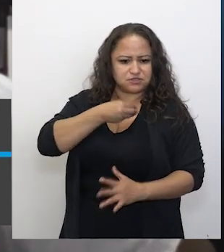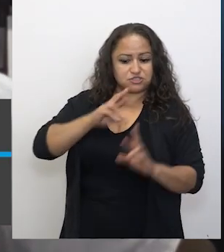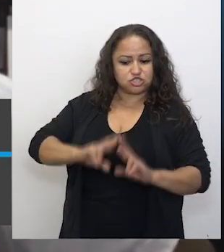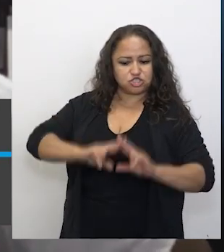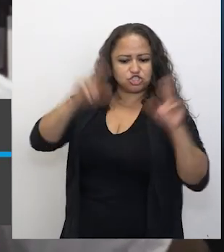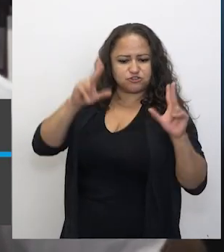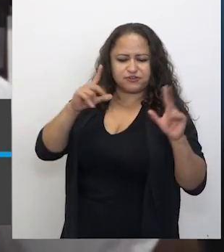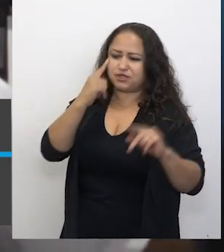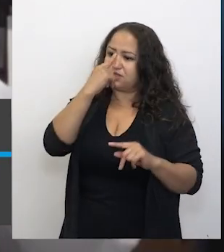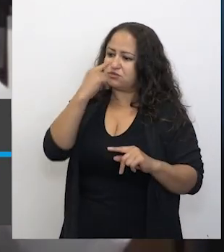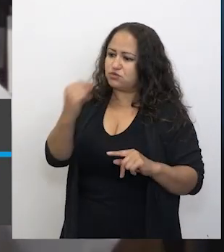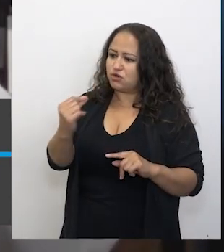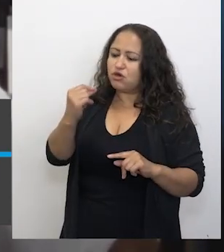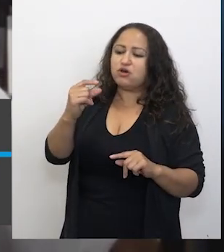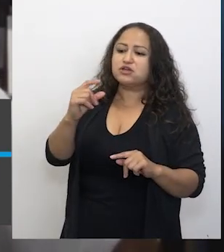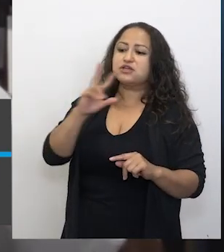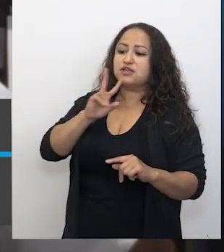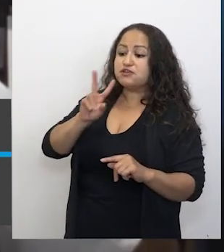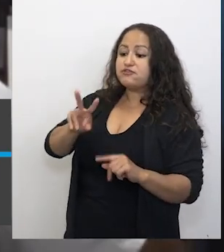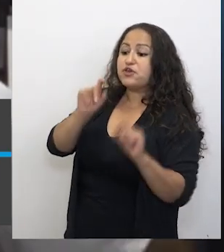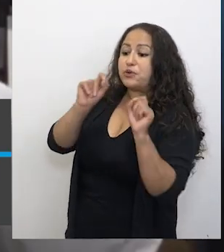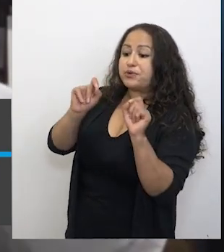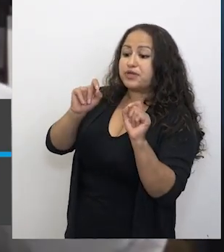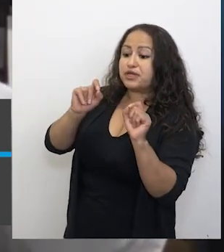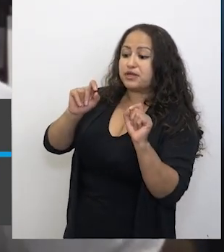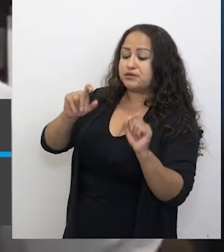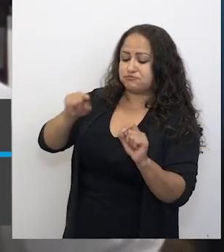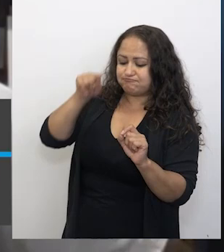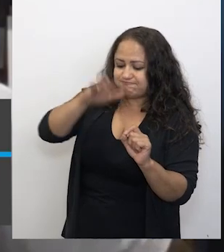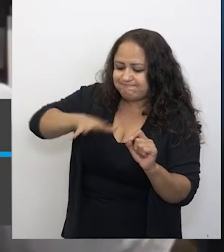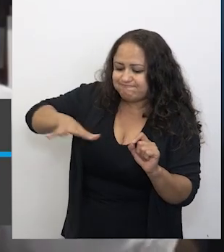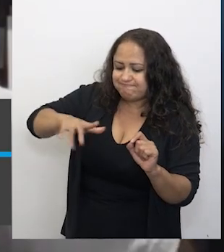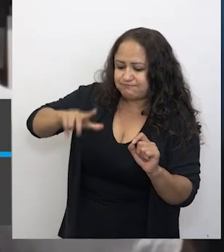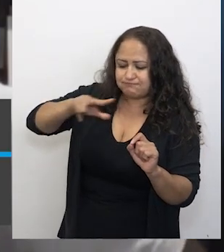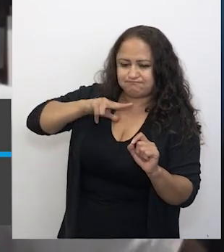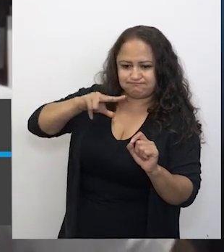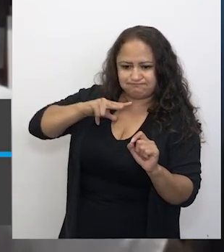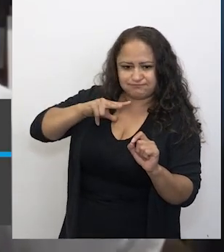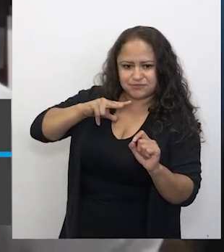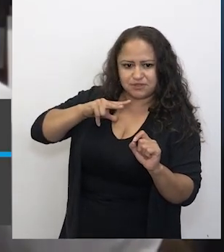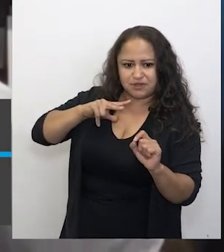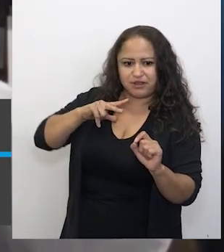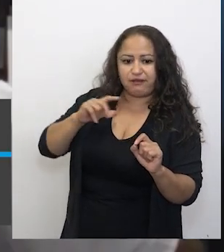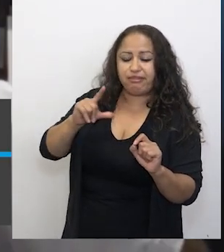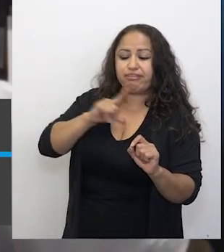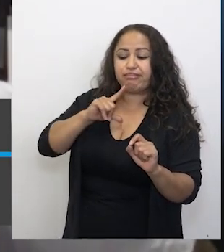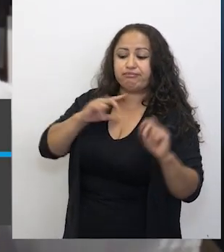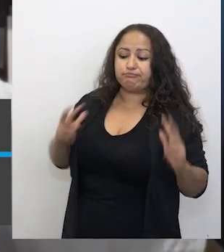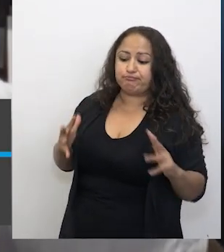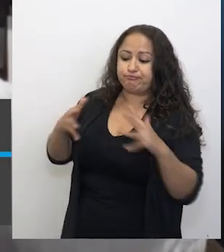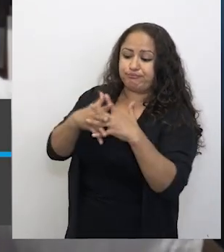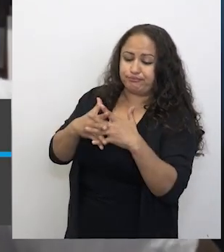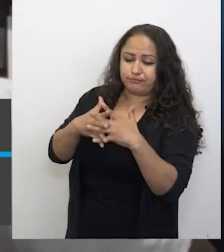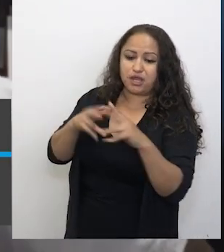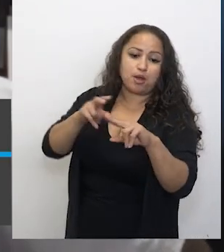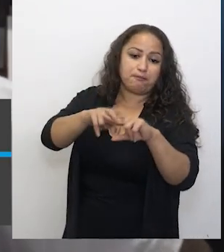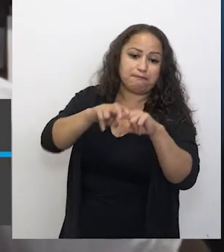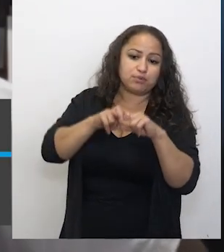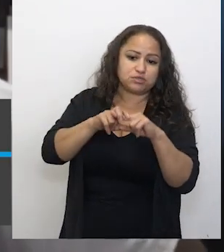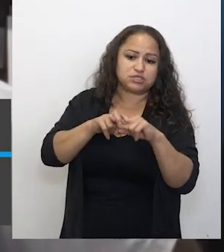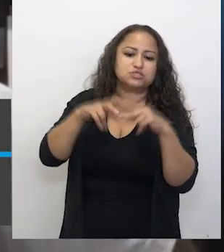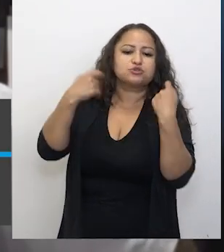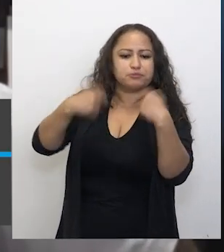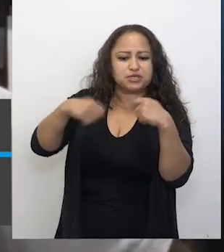vê que a propriedade justamente, né, faz com que gere, né, conflitos e, por isso, então, a necessidade